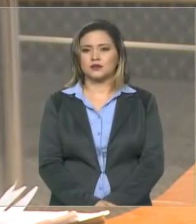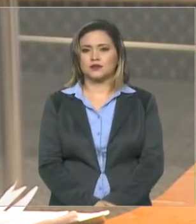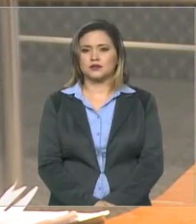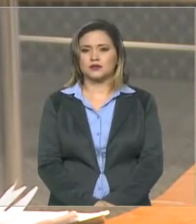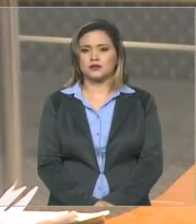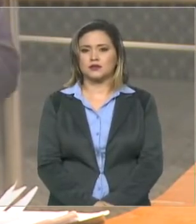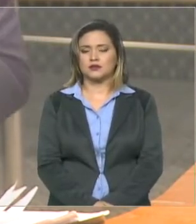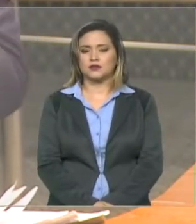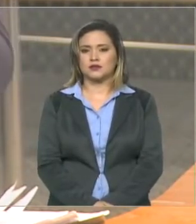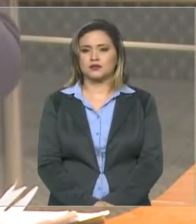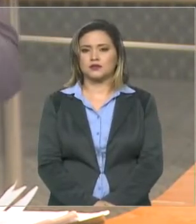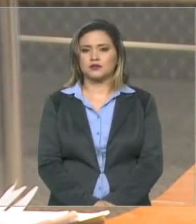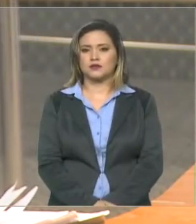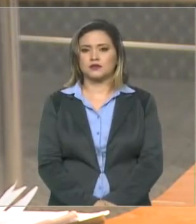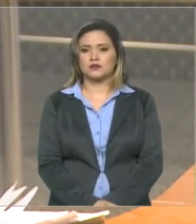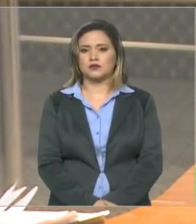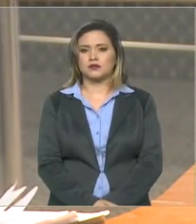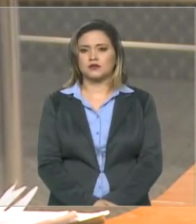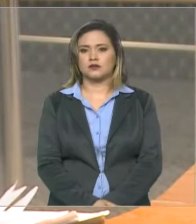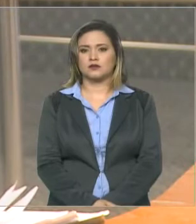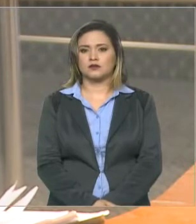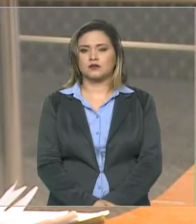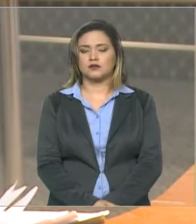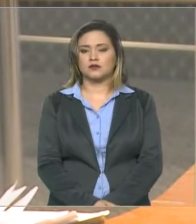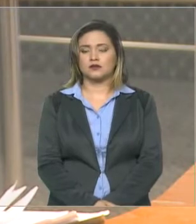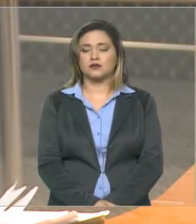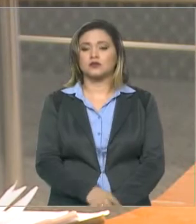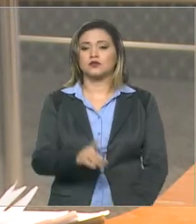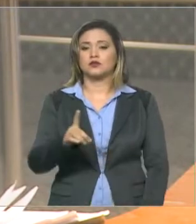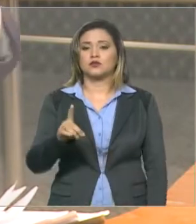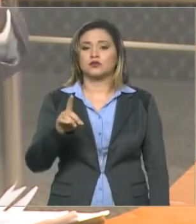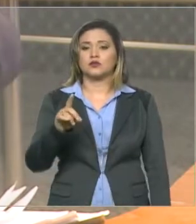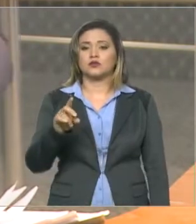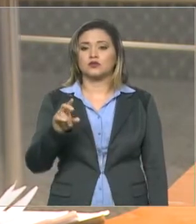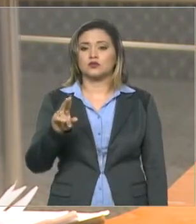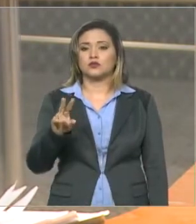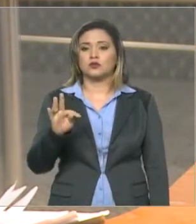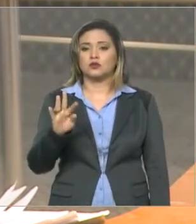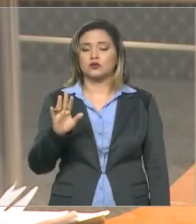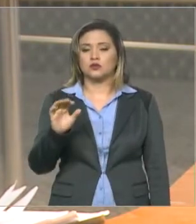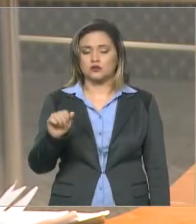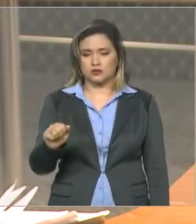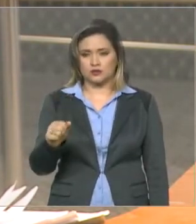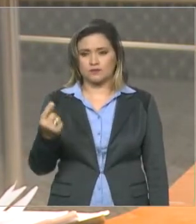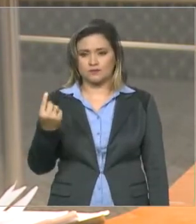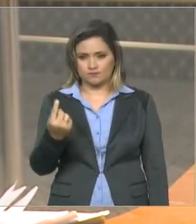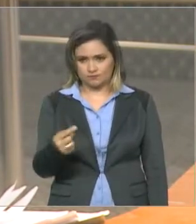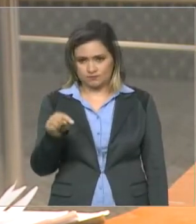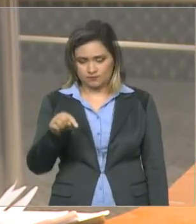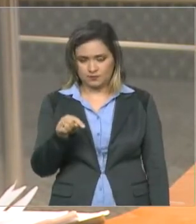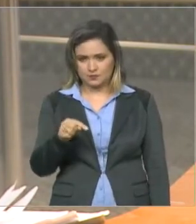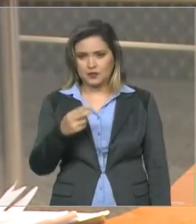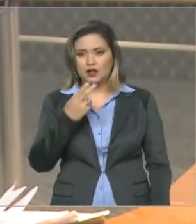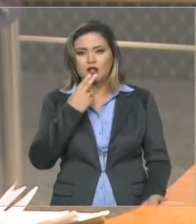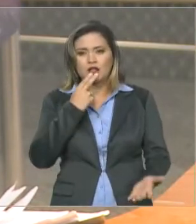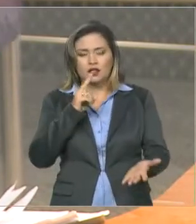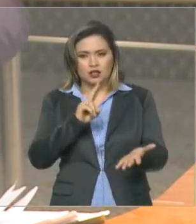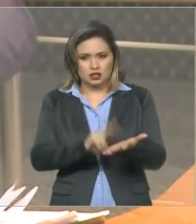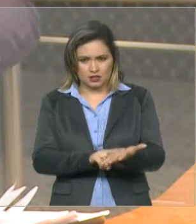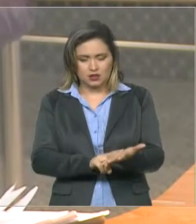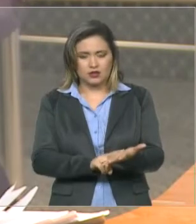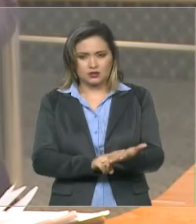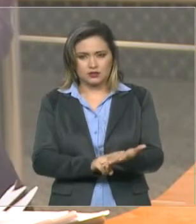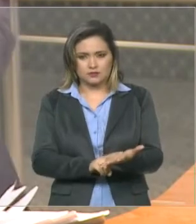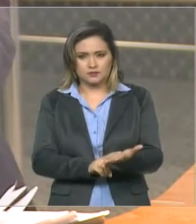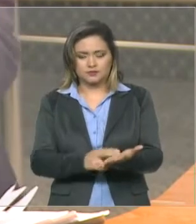Dutra, vulgo Fute, teve nesta casa, trazendo uma carta. E eu subi a esta